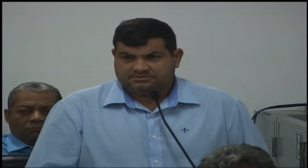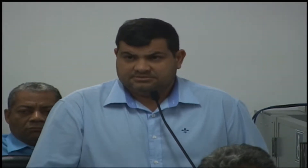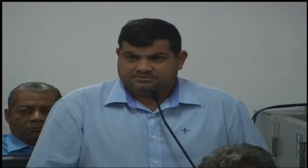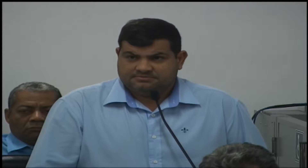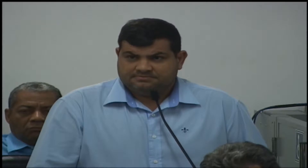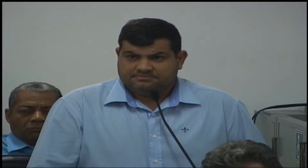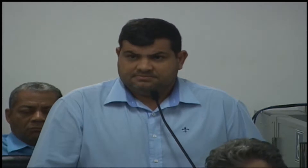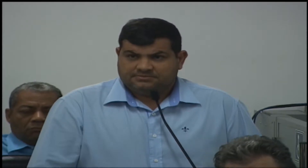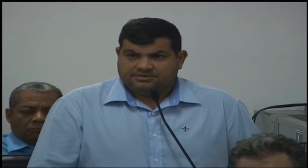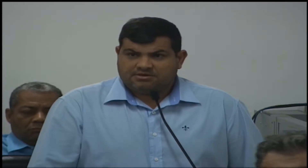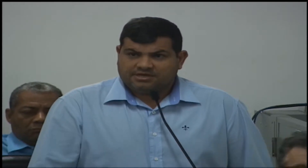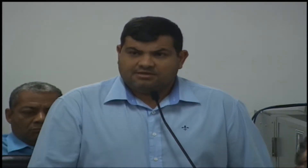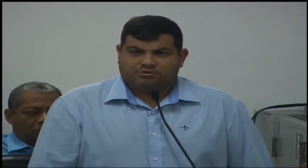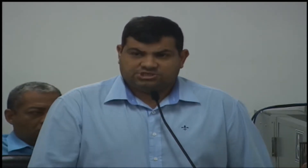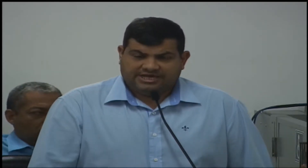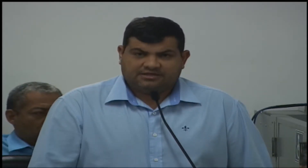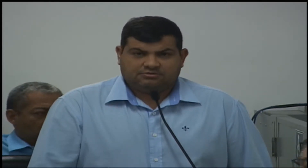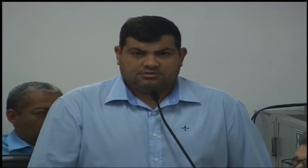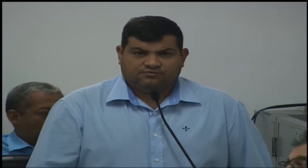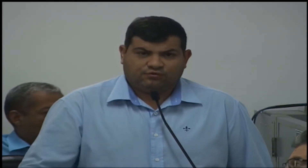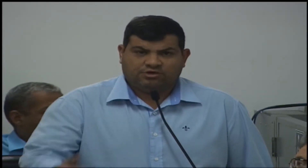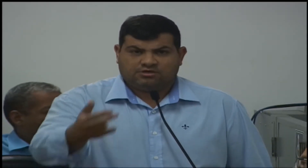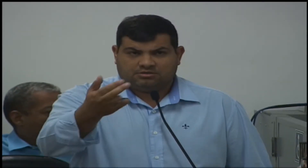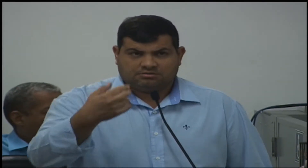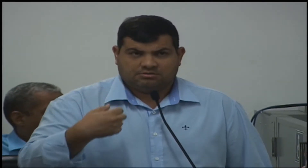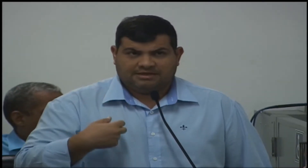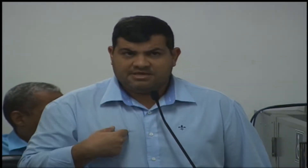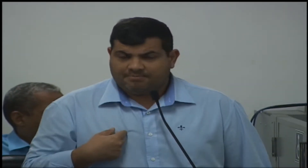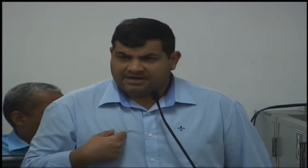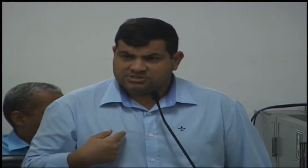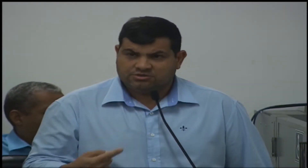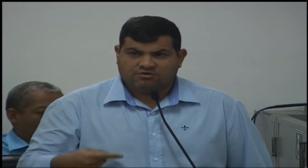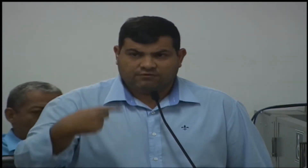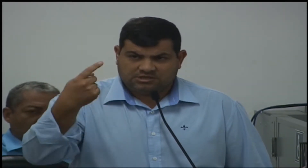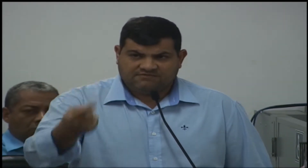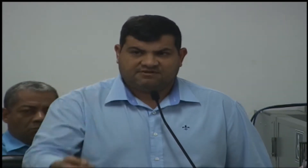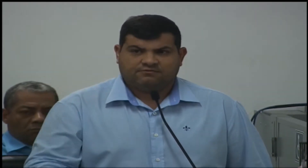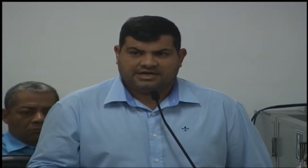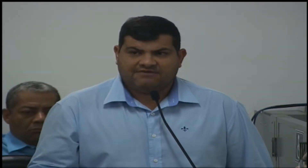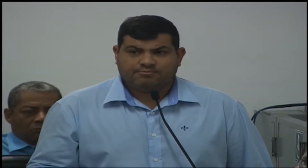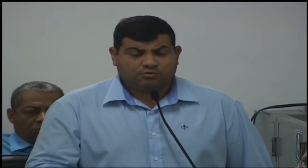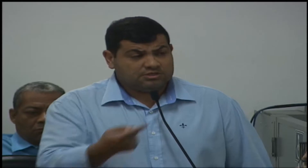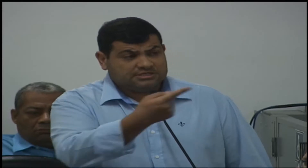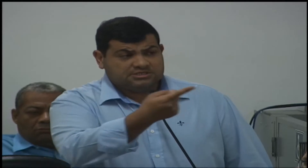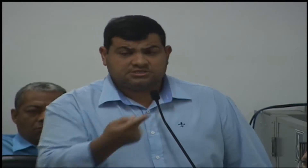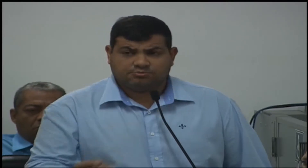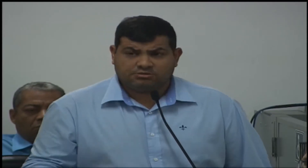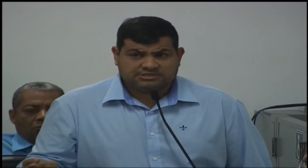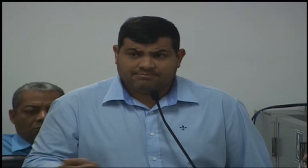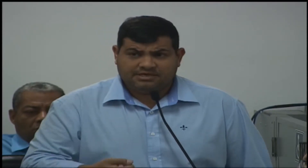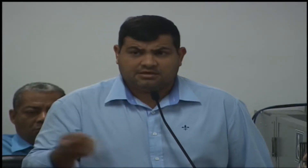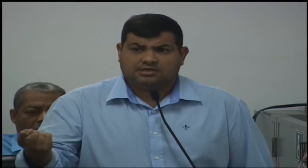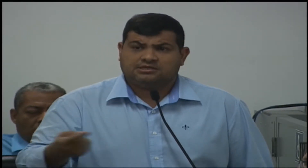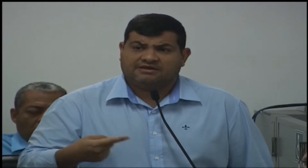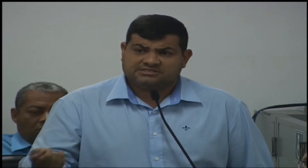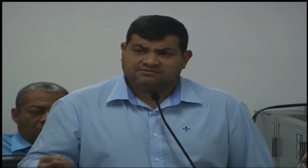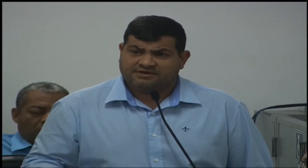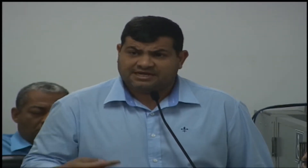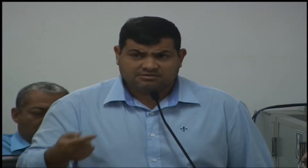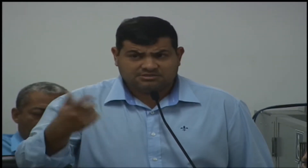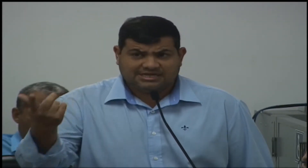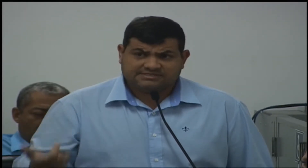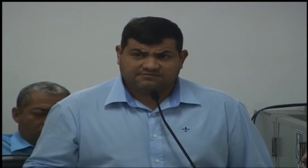da bagunça, vou lembrar do episódio que aconteceu segunda-feira, senhor presidente. Chegou o vídeo até as minhas mãos. Eu vi o